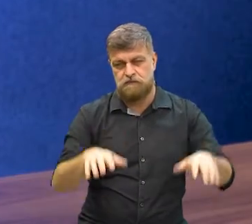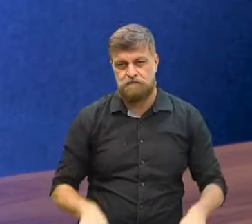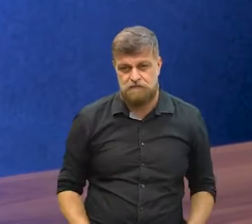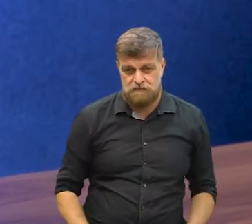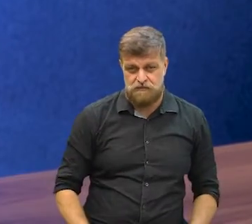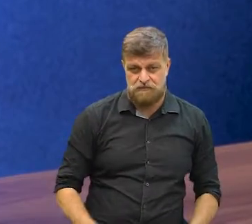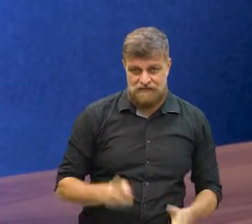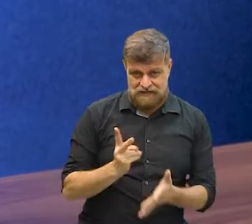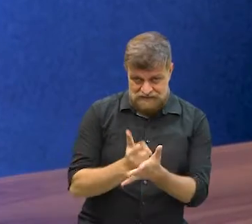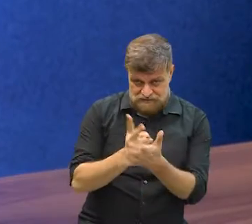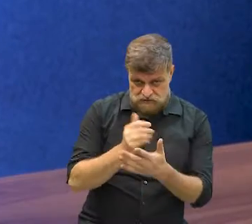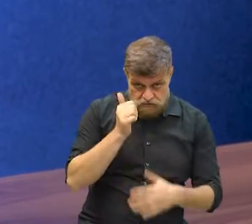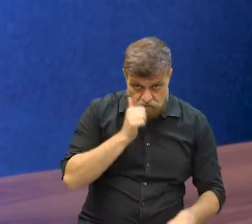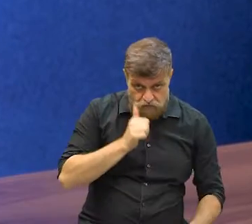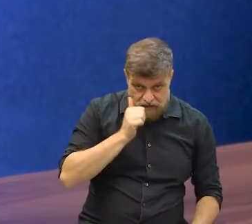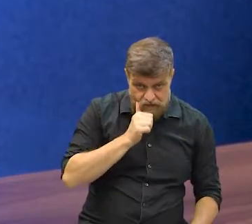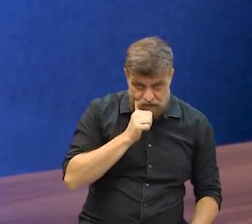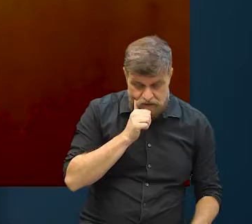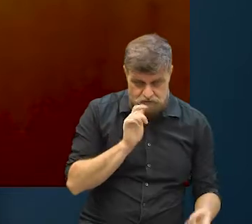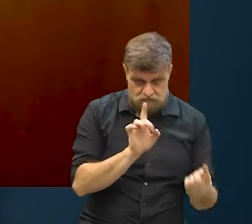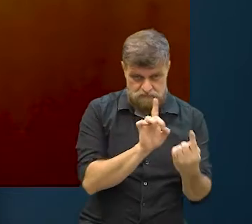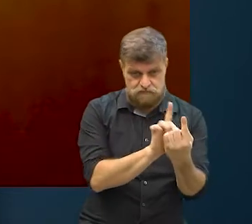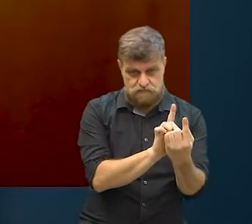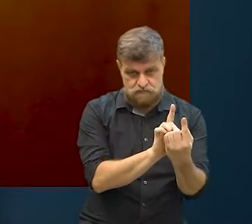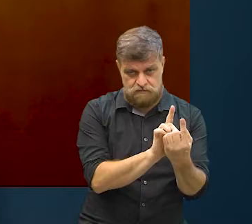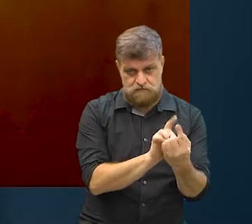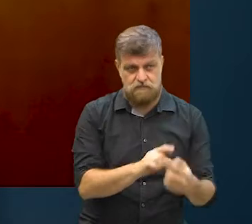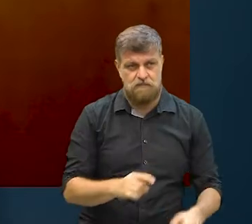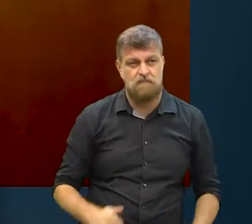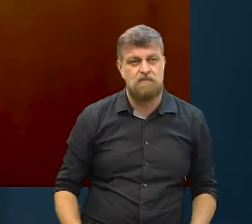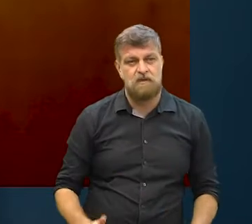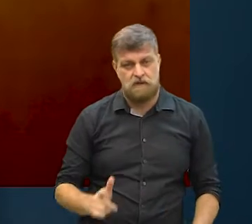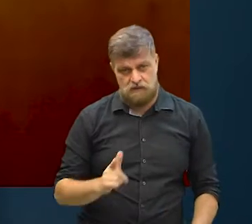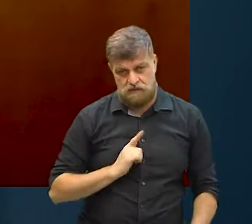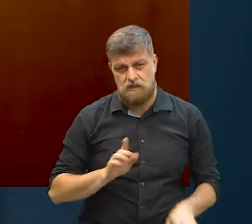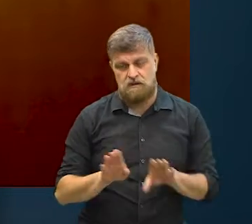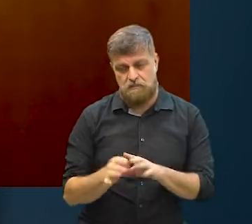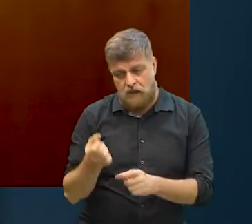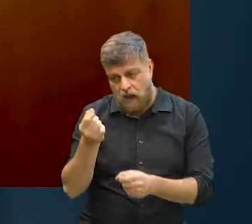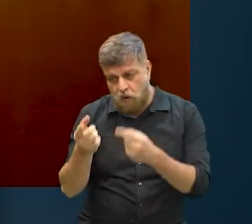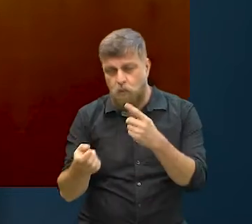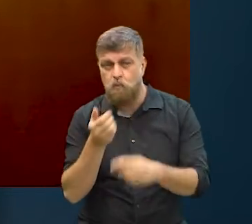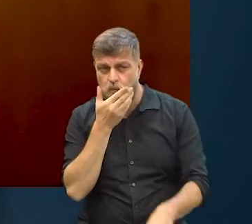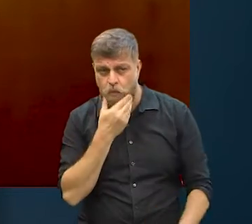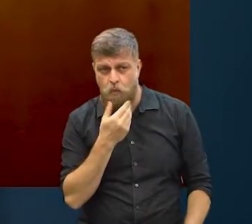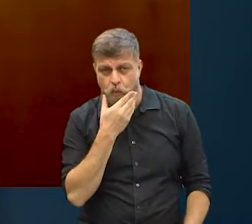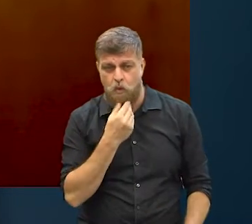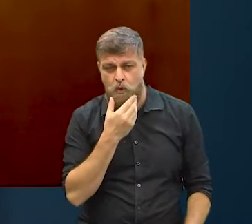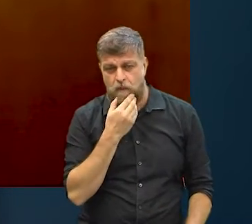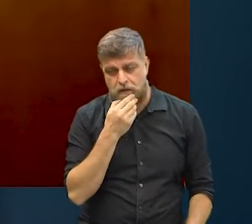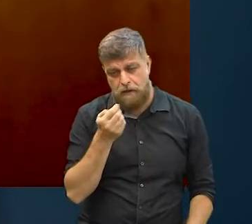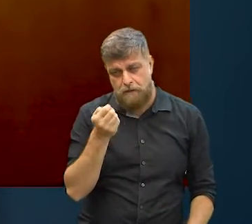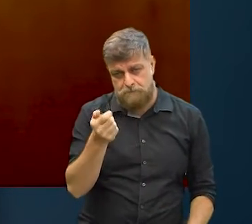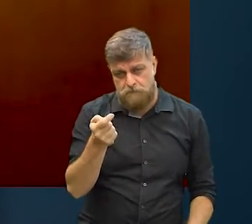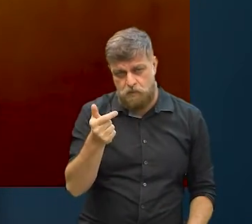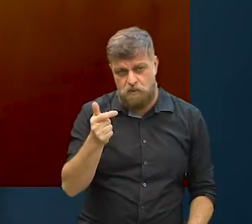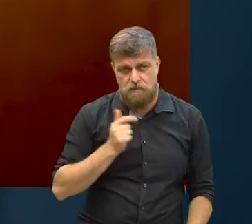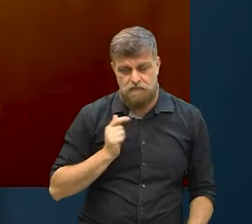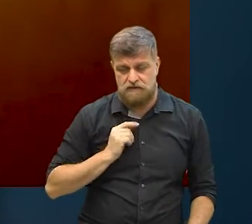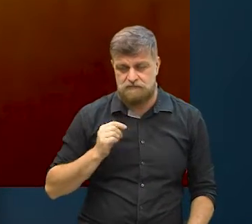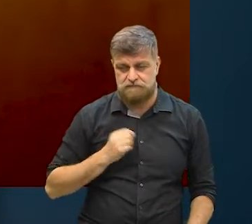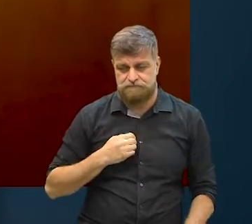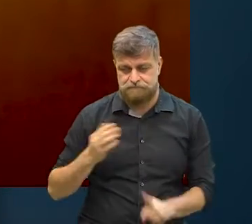atende exclusivamente o público feminino? Público feminino. Eu tenho até alguns pacientes masculinos, mas